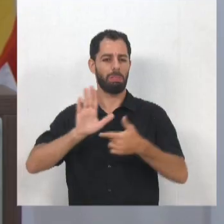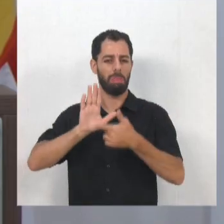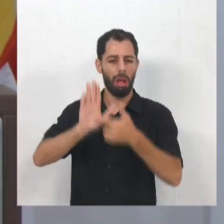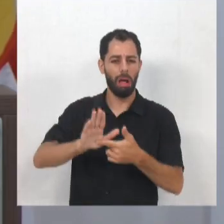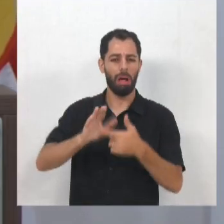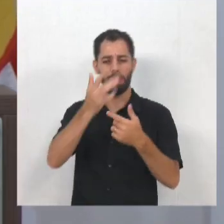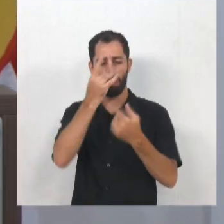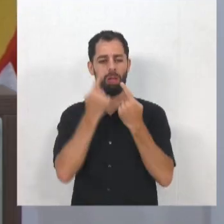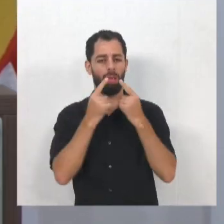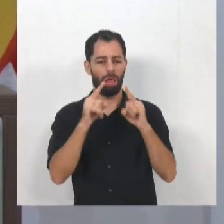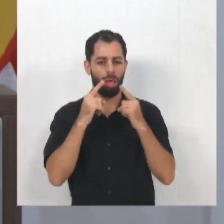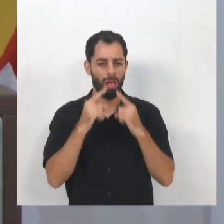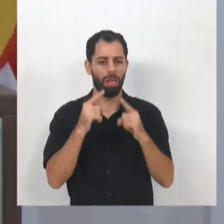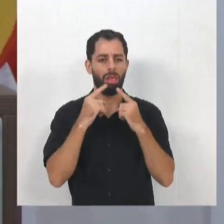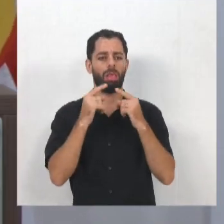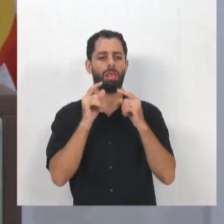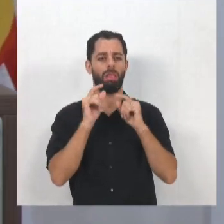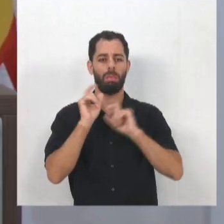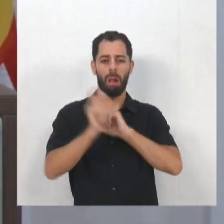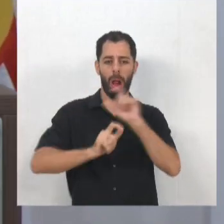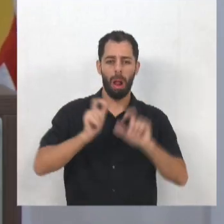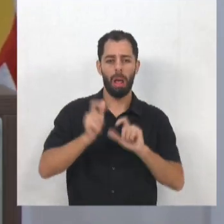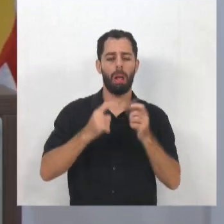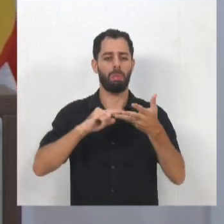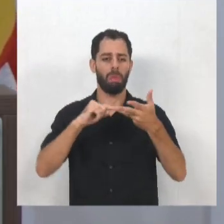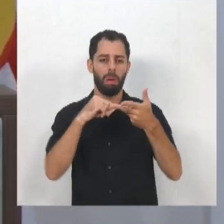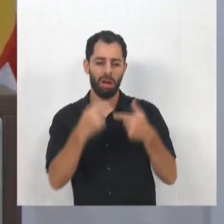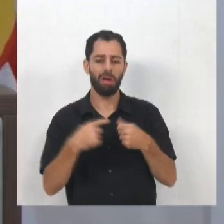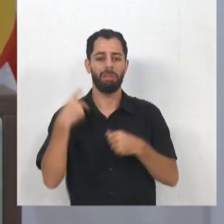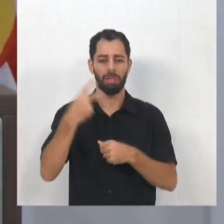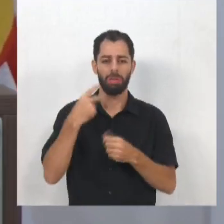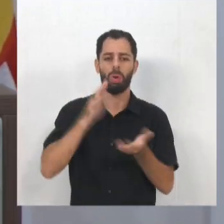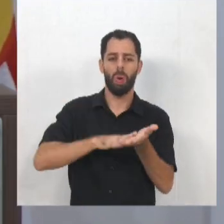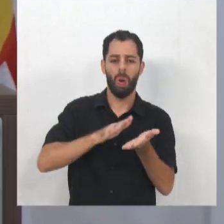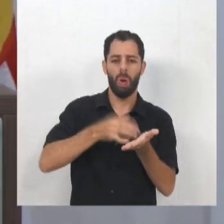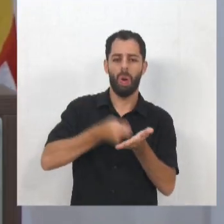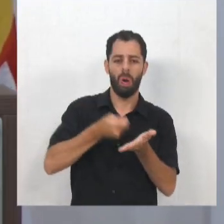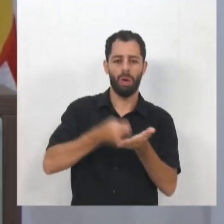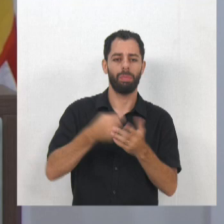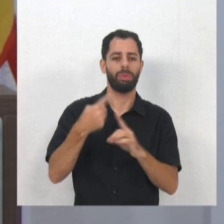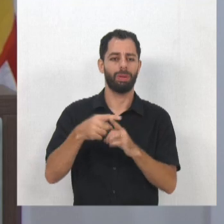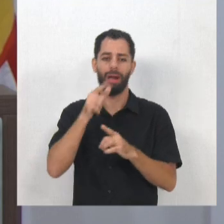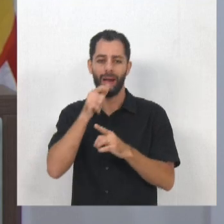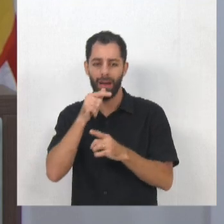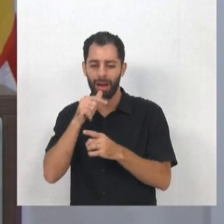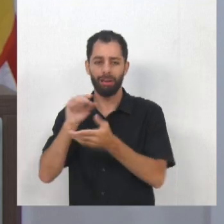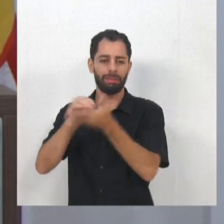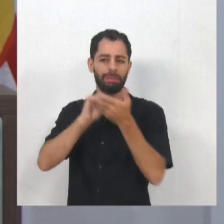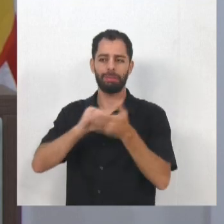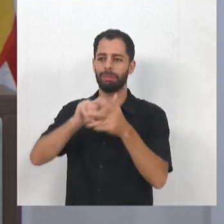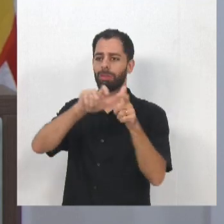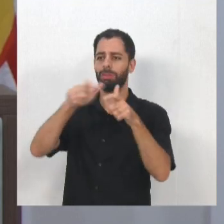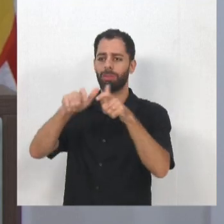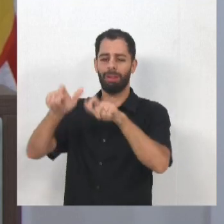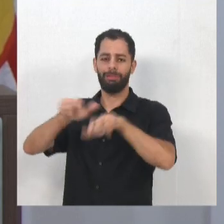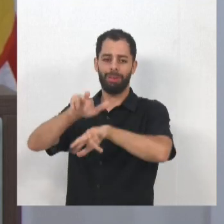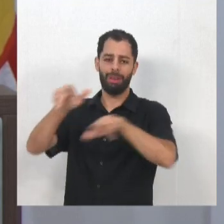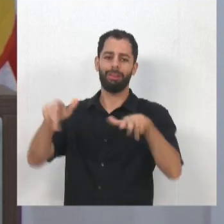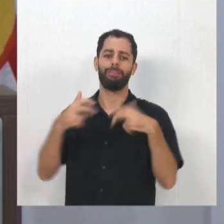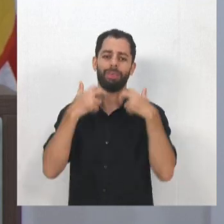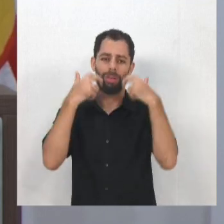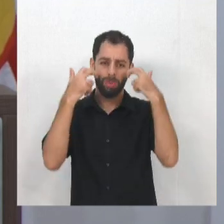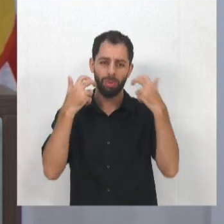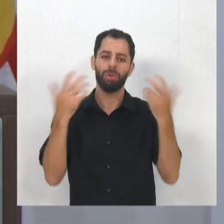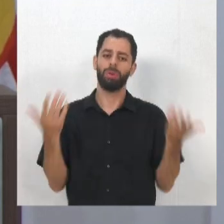cobrando, as pessoas batendo em cima, a rede social, os vereadores aí cobrando, porque ninguém aguentava mais a falta de água na nossa cidade. É uma vergonha, o senhor vai sair